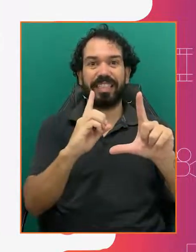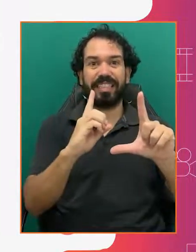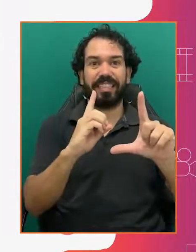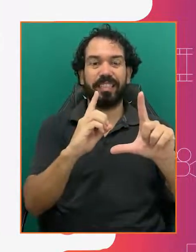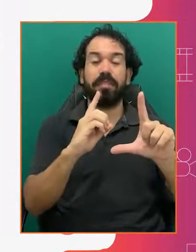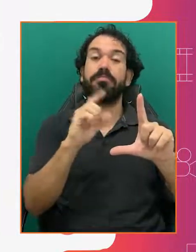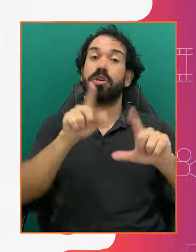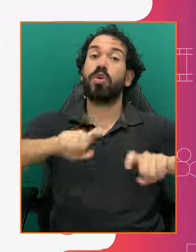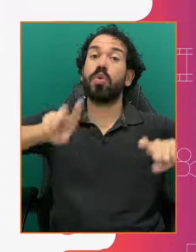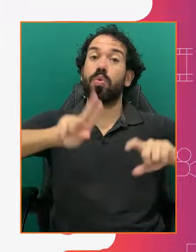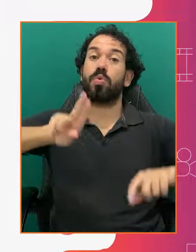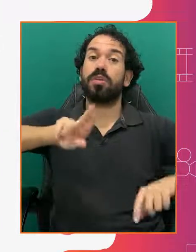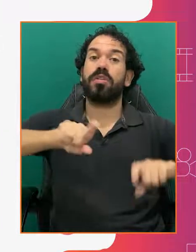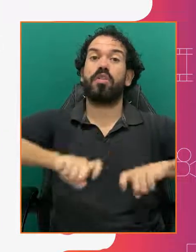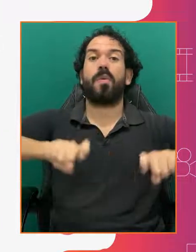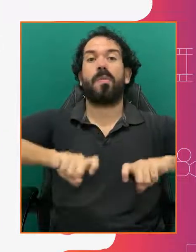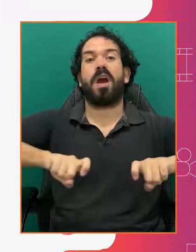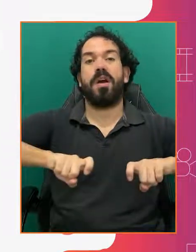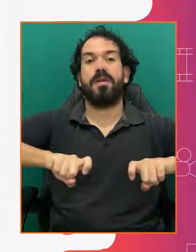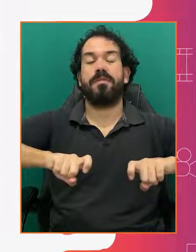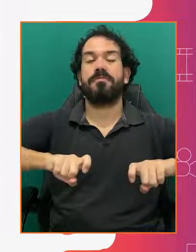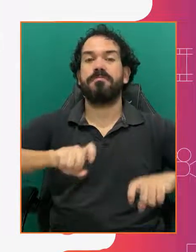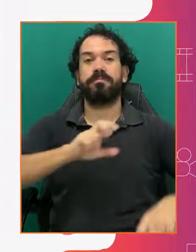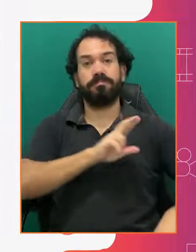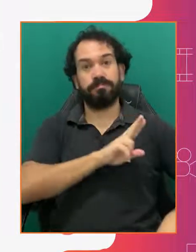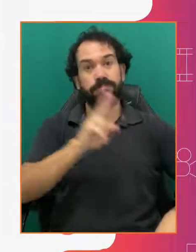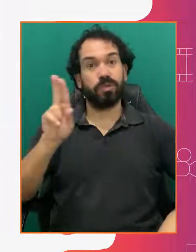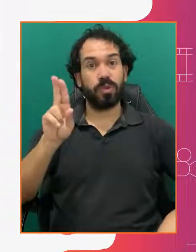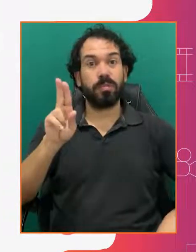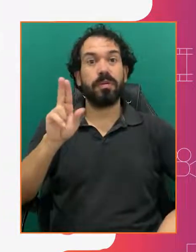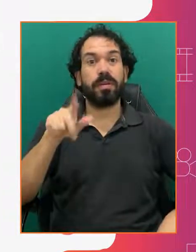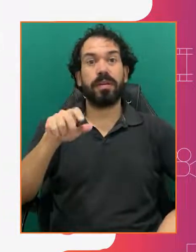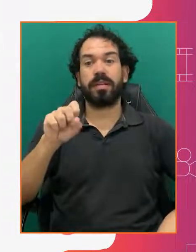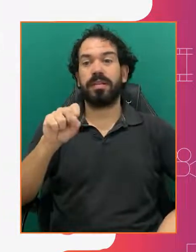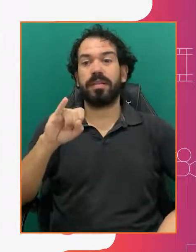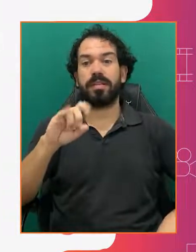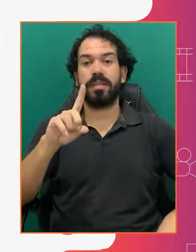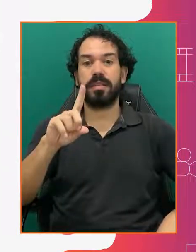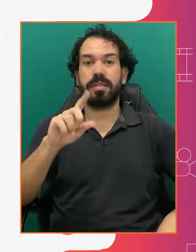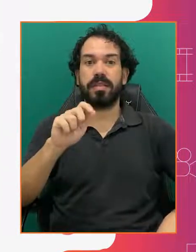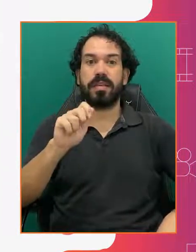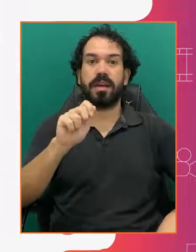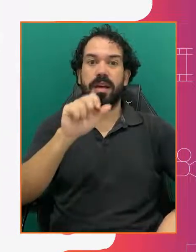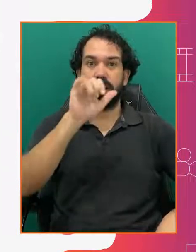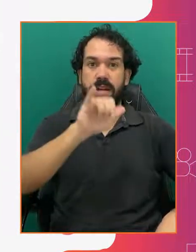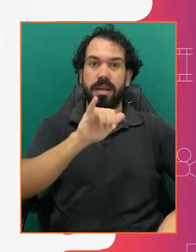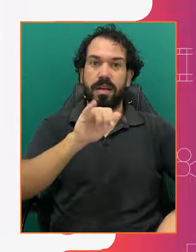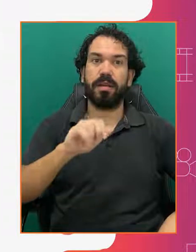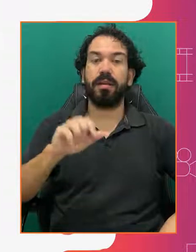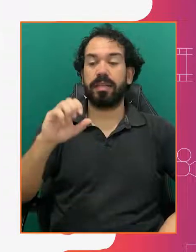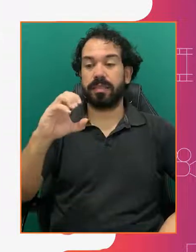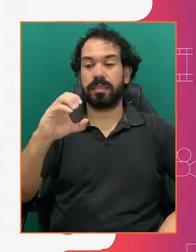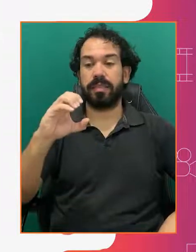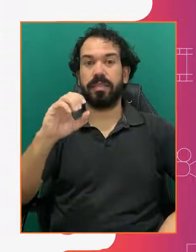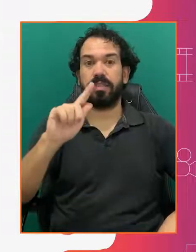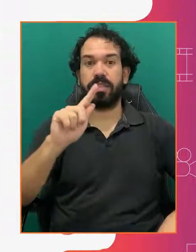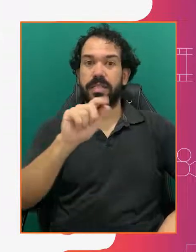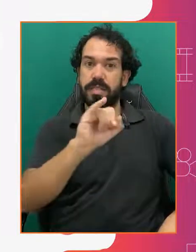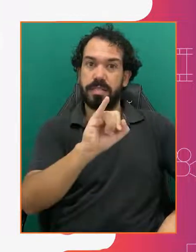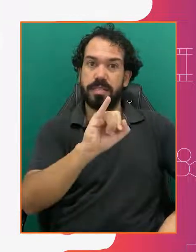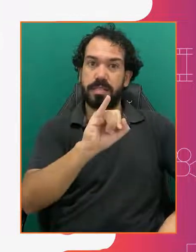desenvolvida através de computação gráfica, o que chamamos de CGI ou